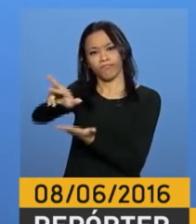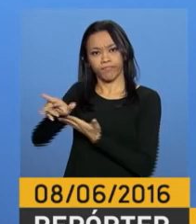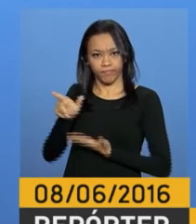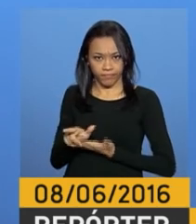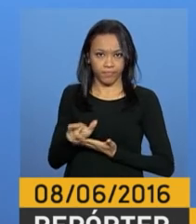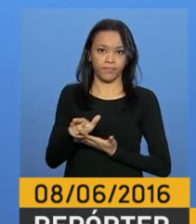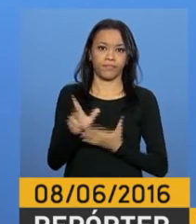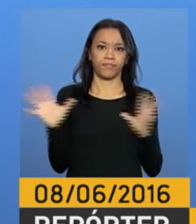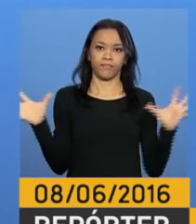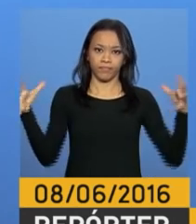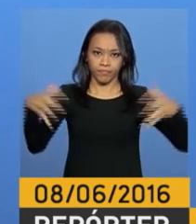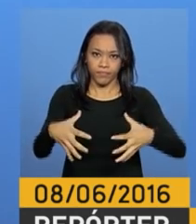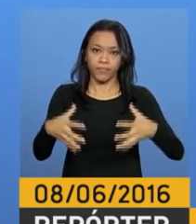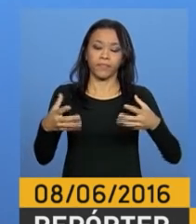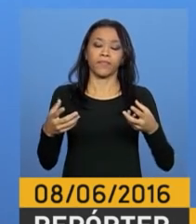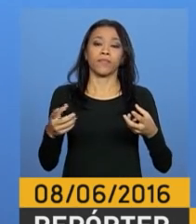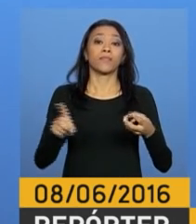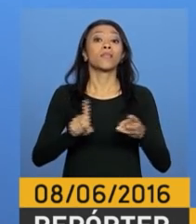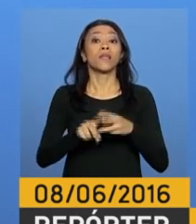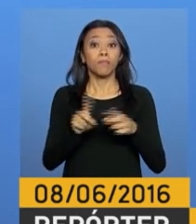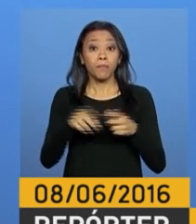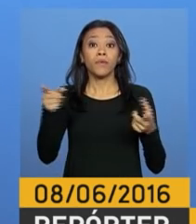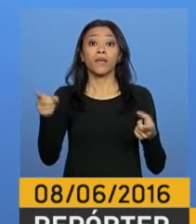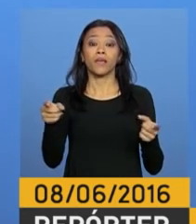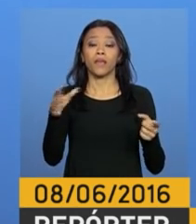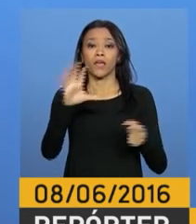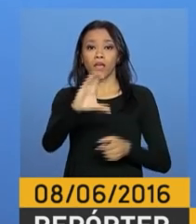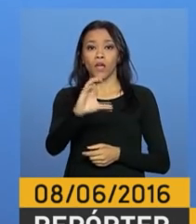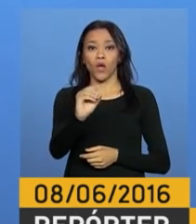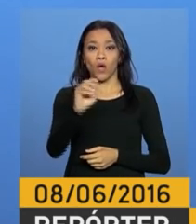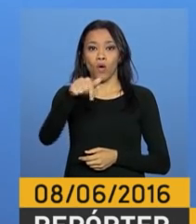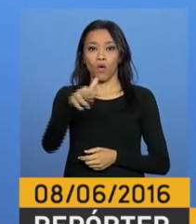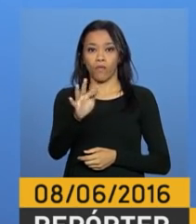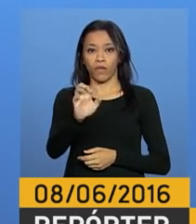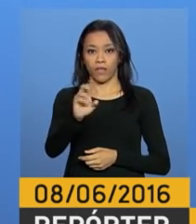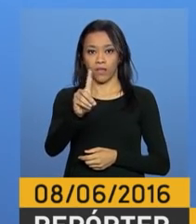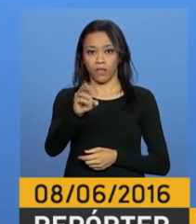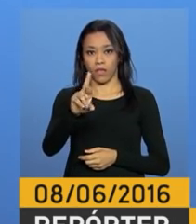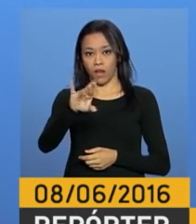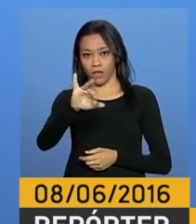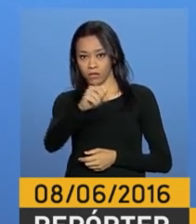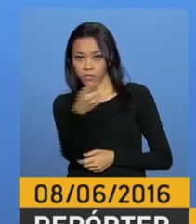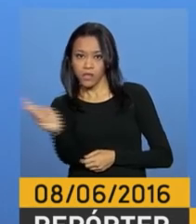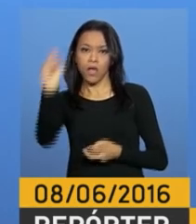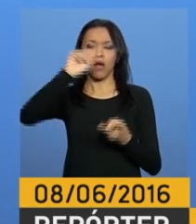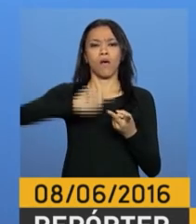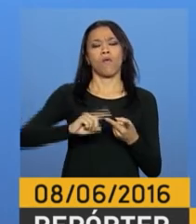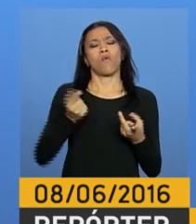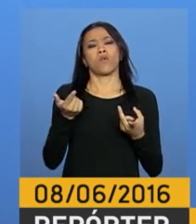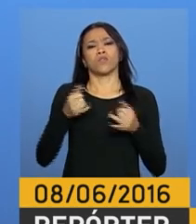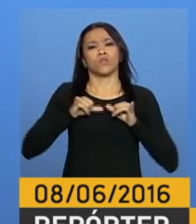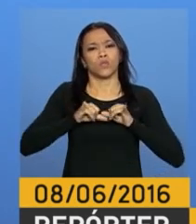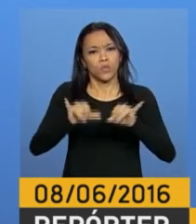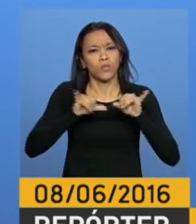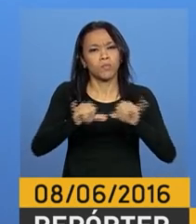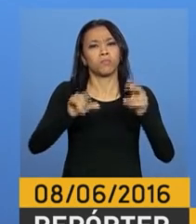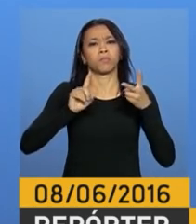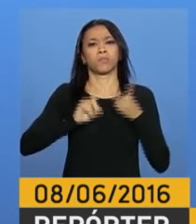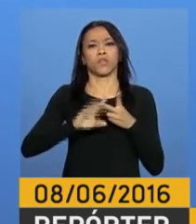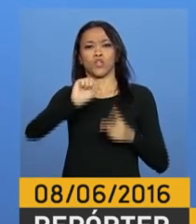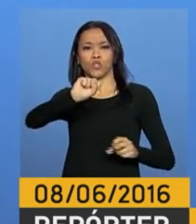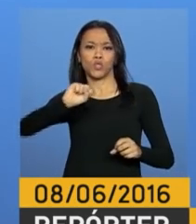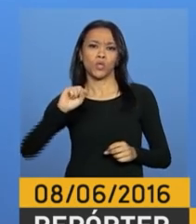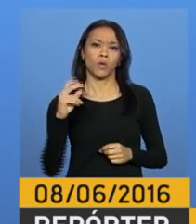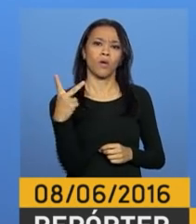comerciais Confederação Nacional das associações comerciais Supermercados shopping